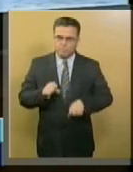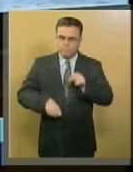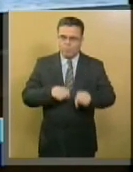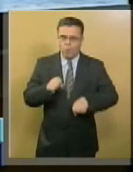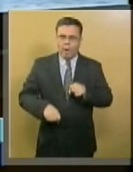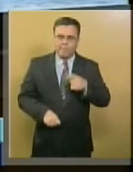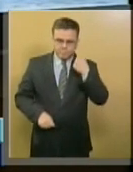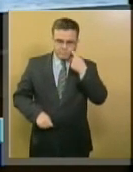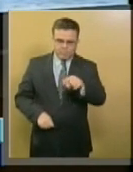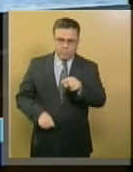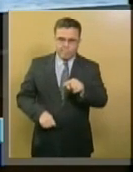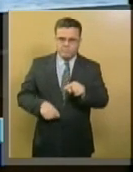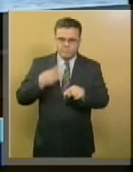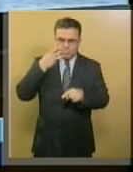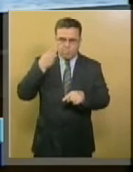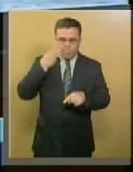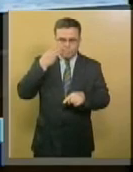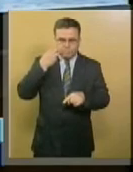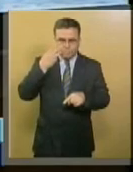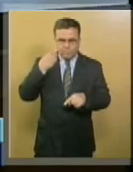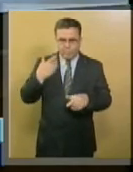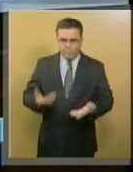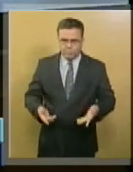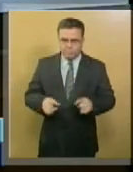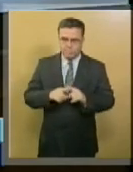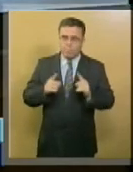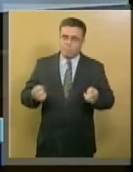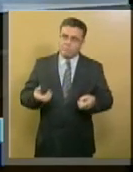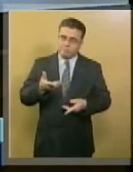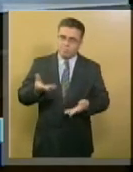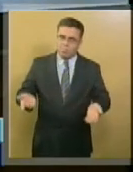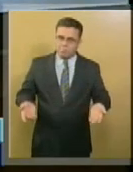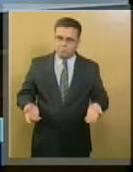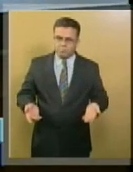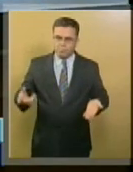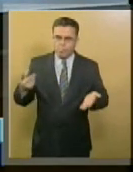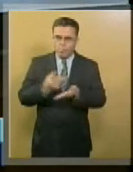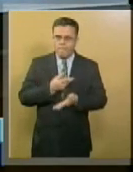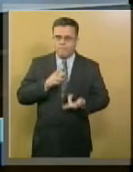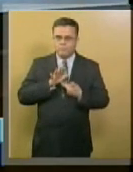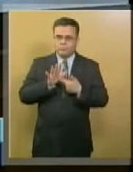olha o acidente. Tem danos materiais para o veículo. Mas também, senhores, olha isso aí.